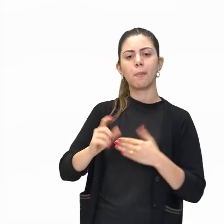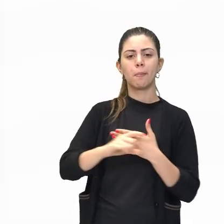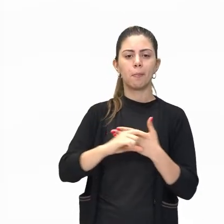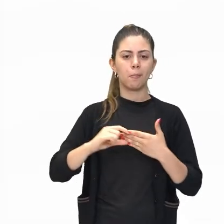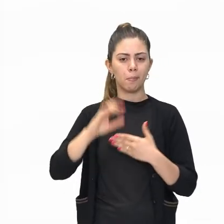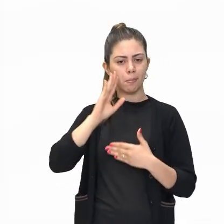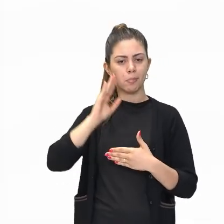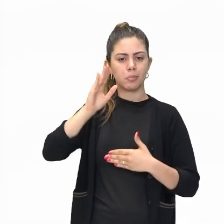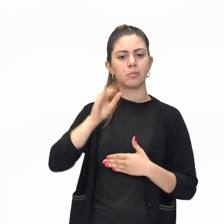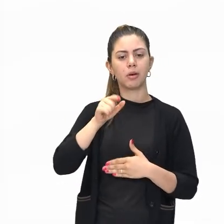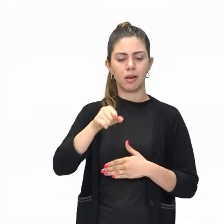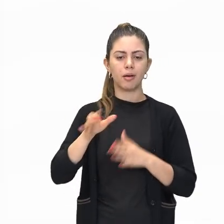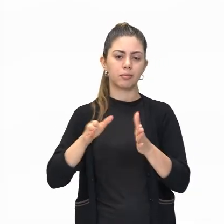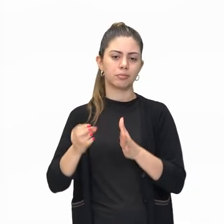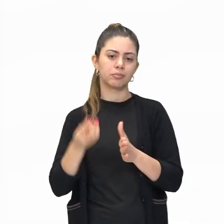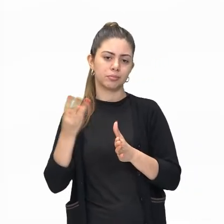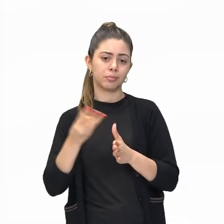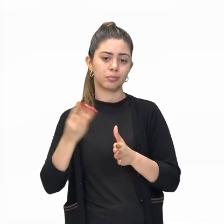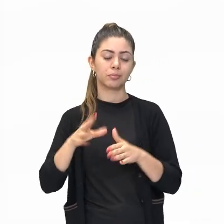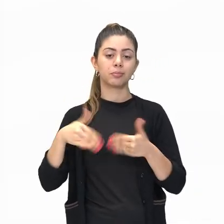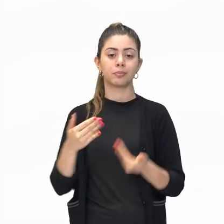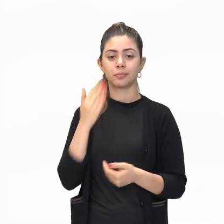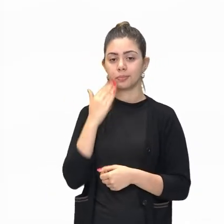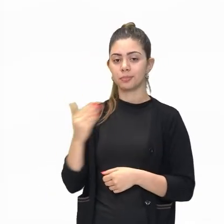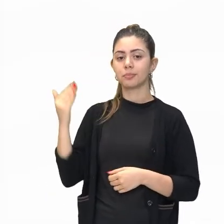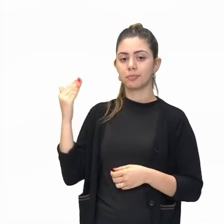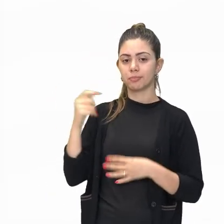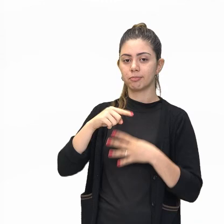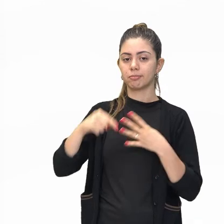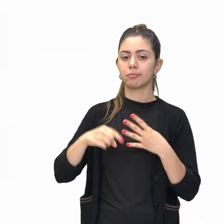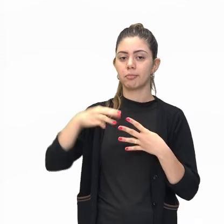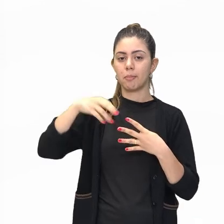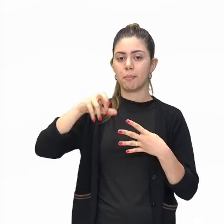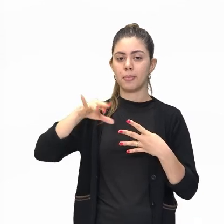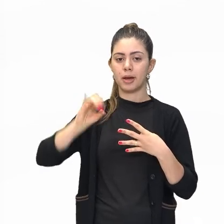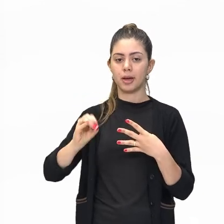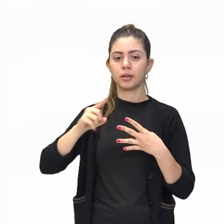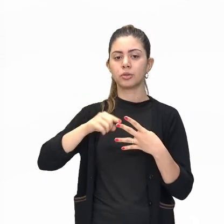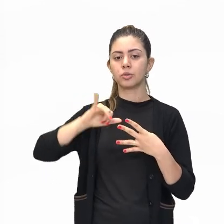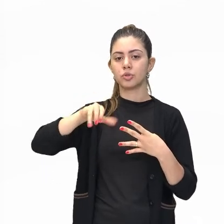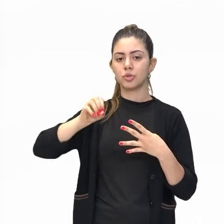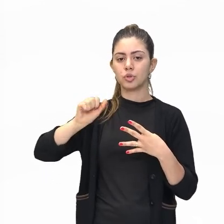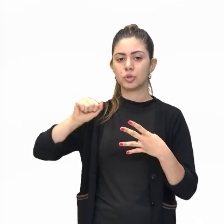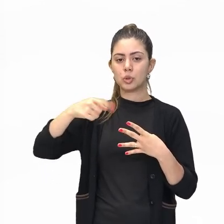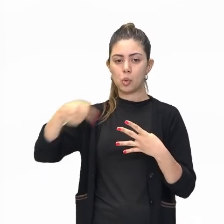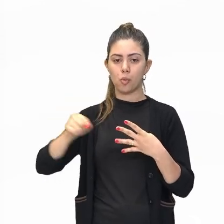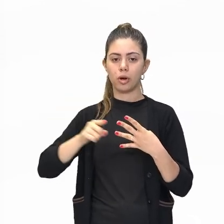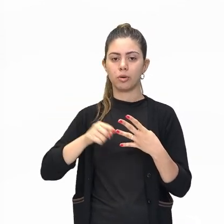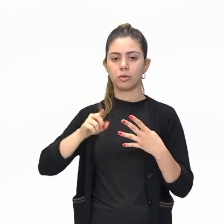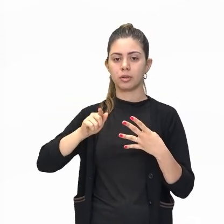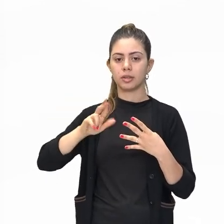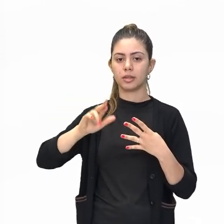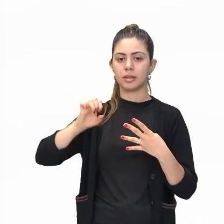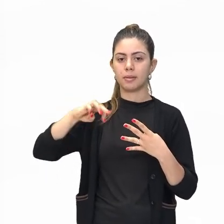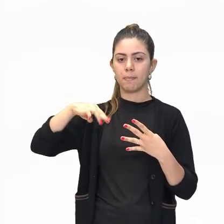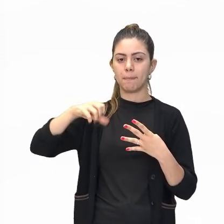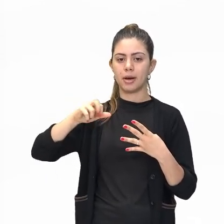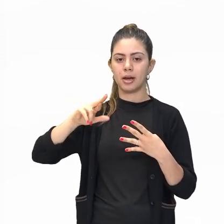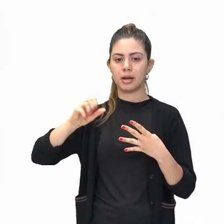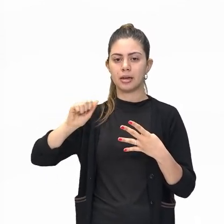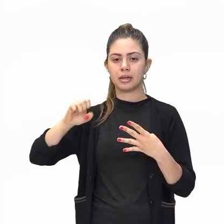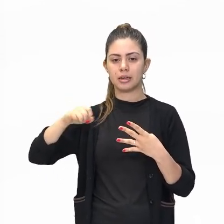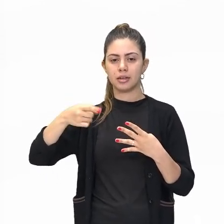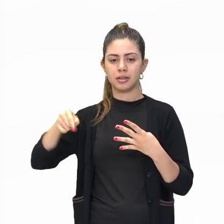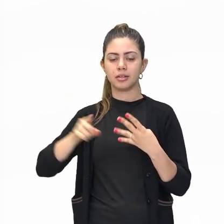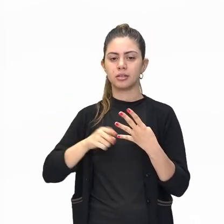autores nessa terceira fase, quem foram? Foi o Mário Quintana, João Cabral de Melo, Guimarães Rosa